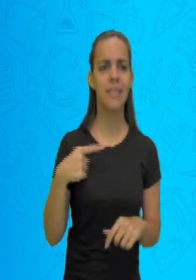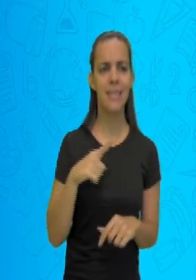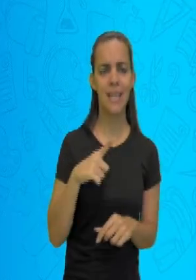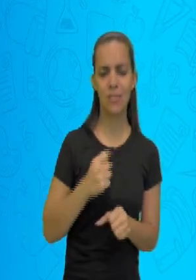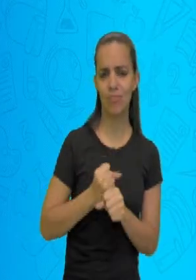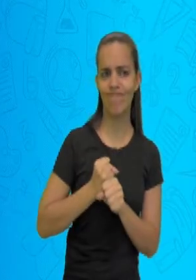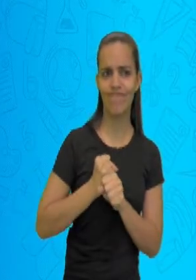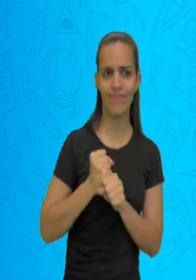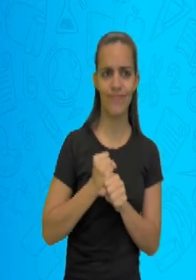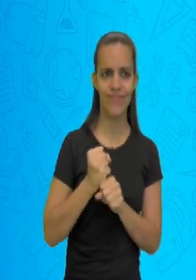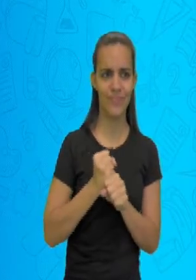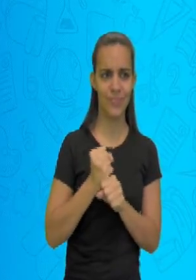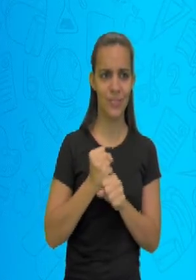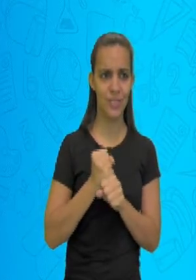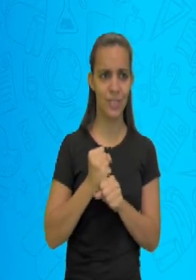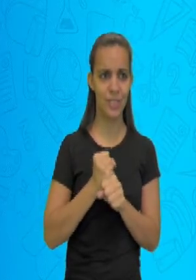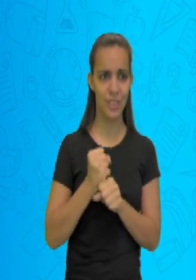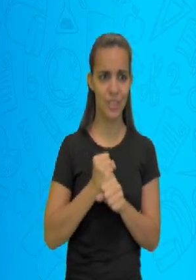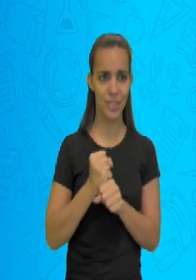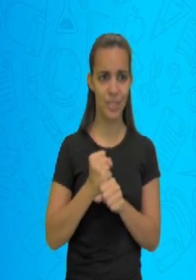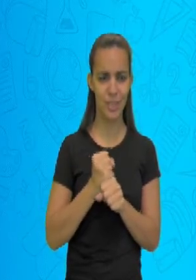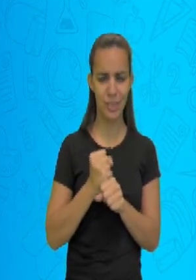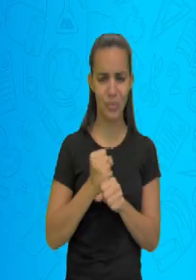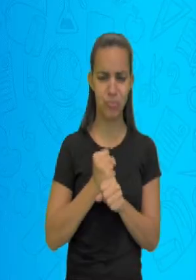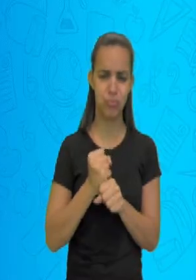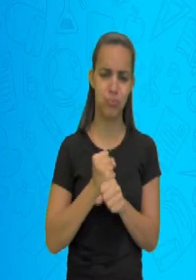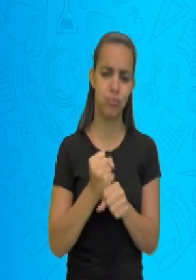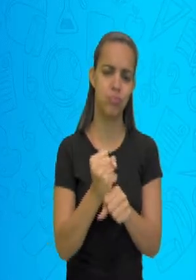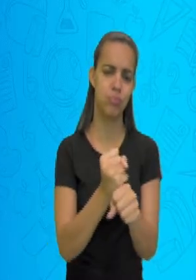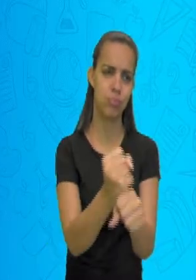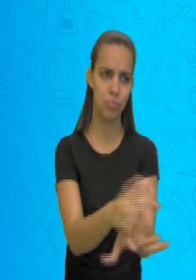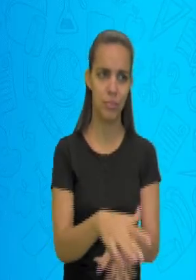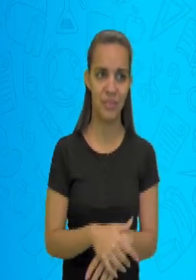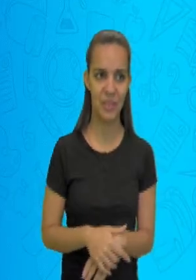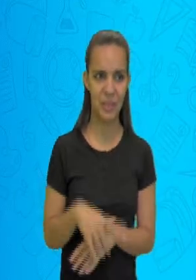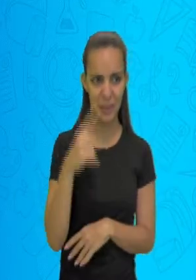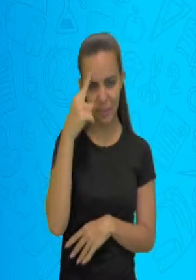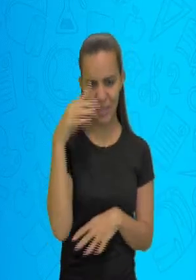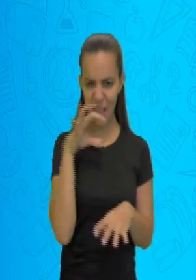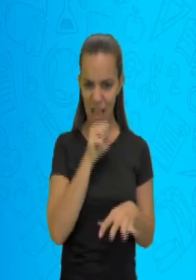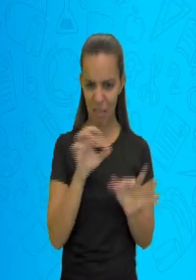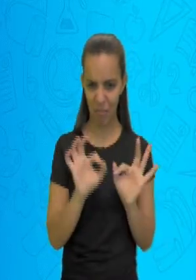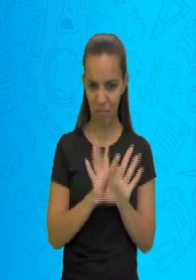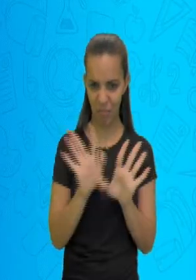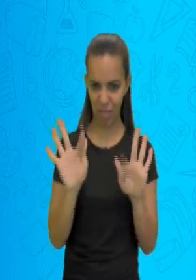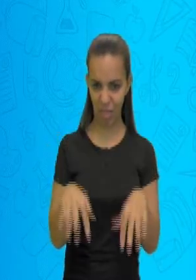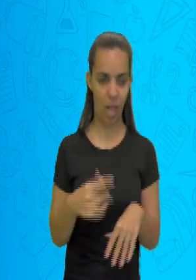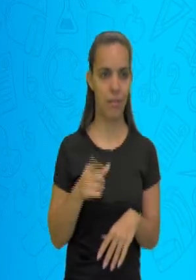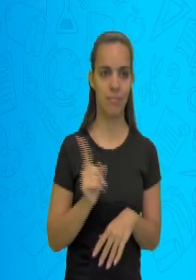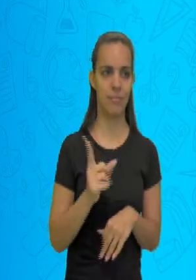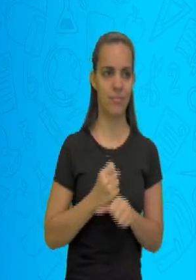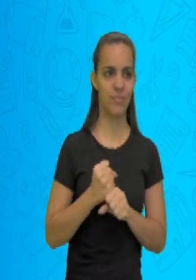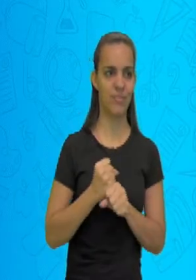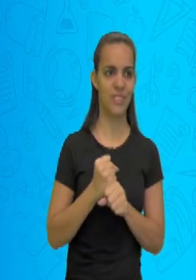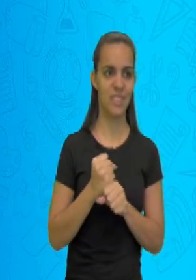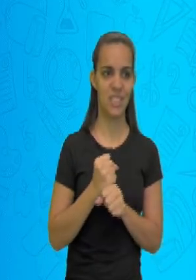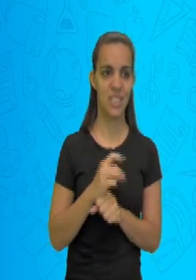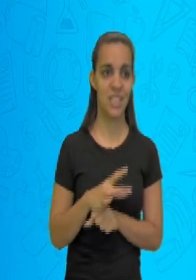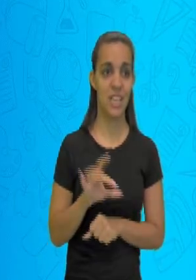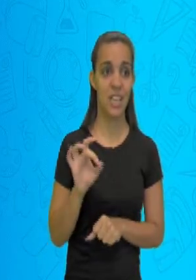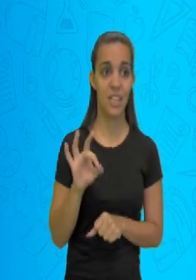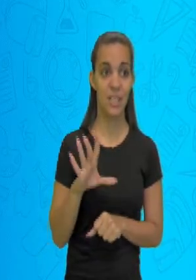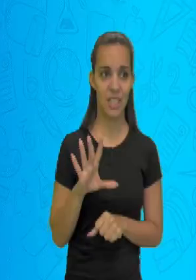e elas duram muitos anos. E uma curiosidade da oca é que ela é